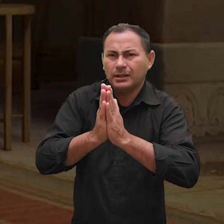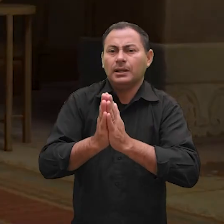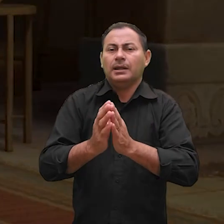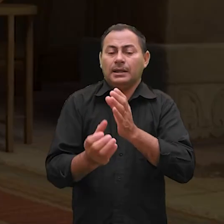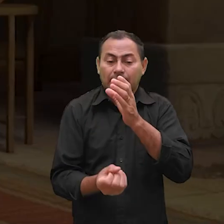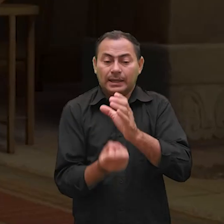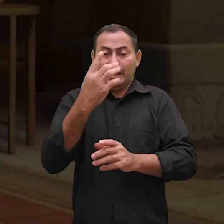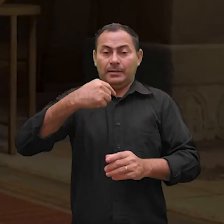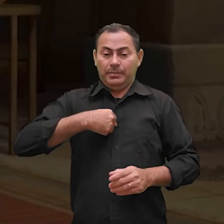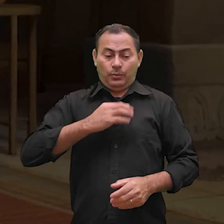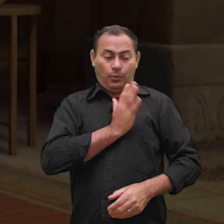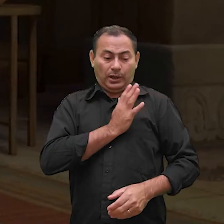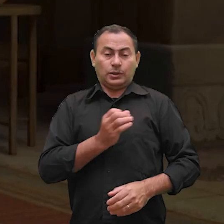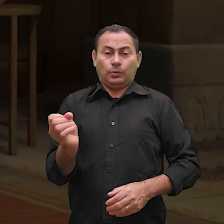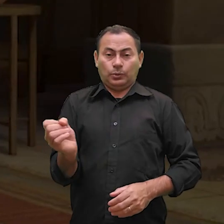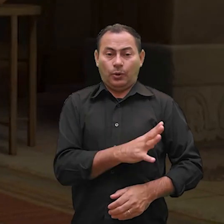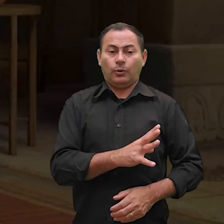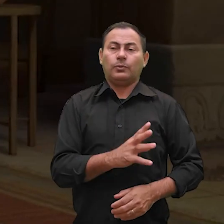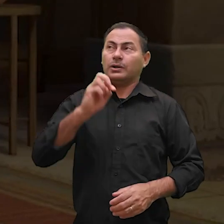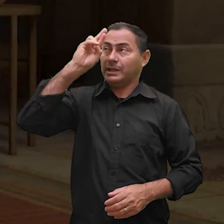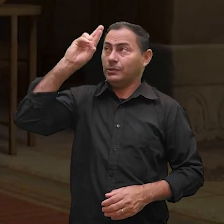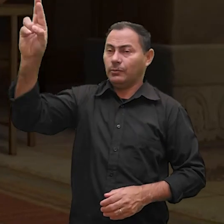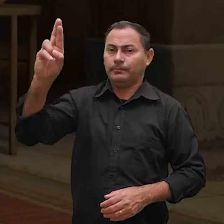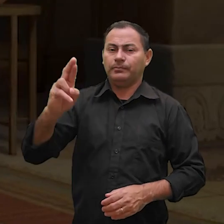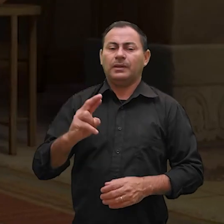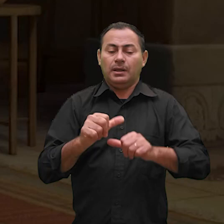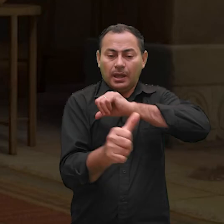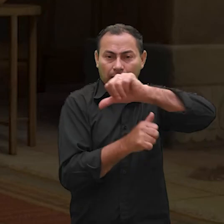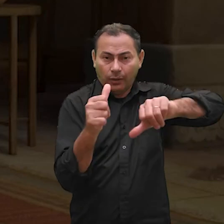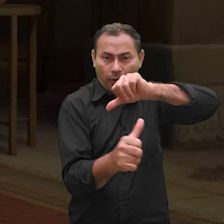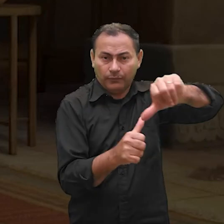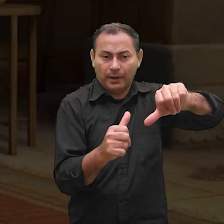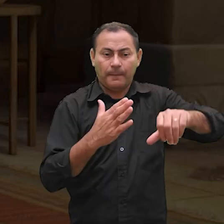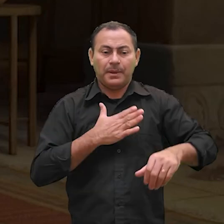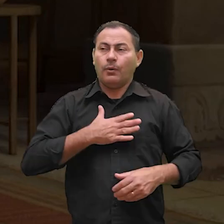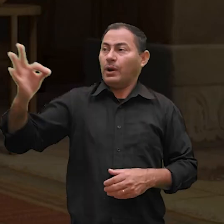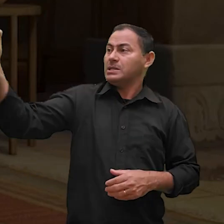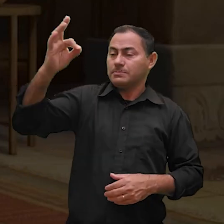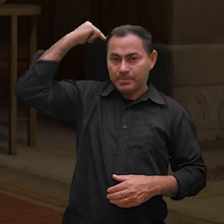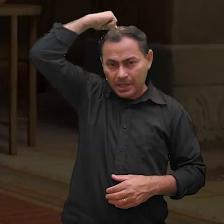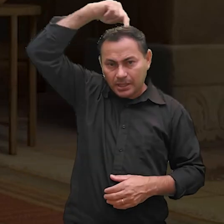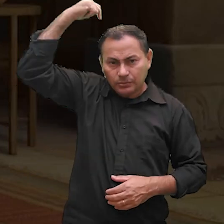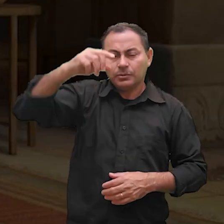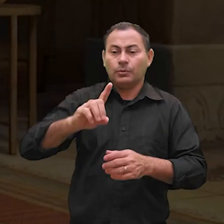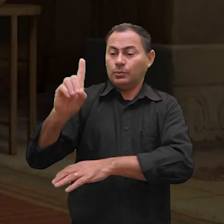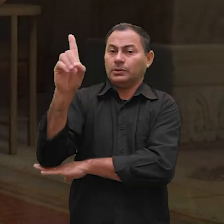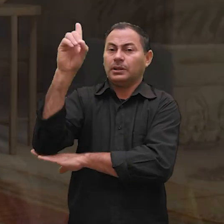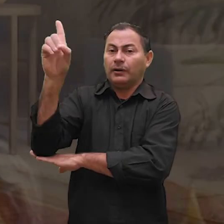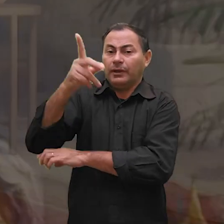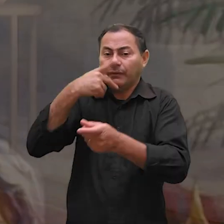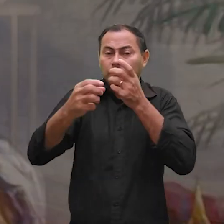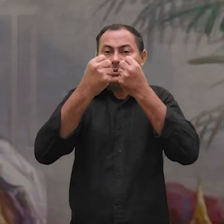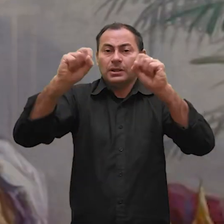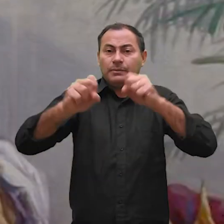assim: cria em mim um coração novo, ó Senhor, e renova o meu espírito. O que Davi